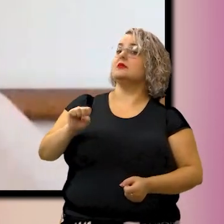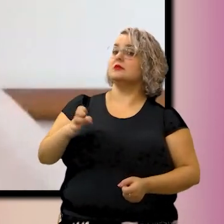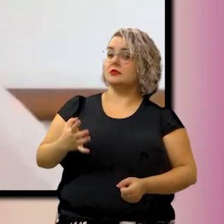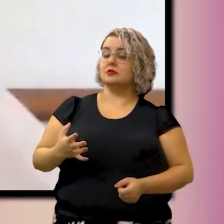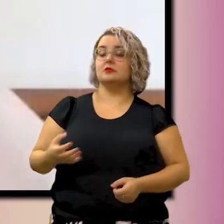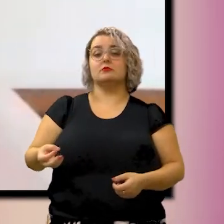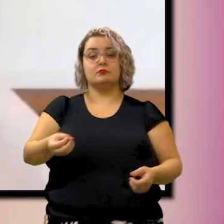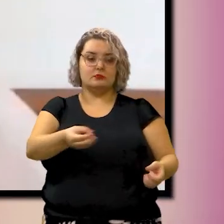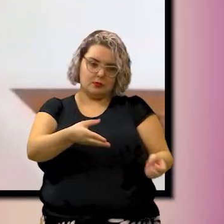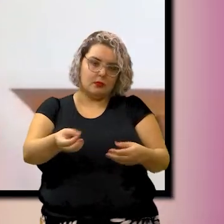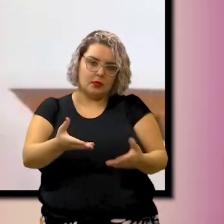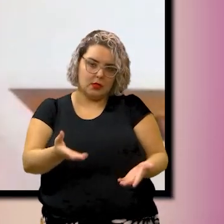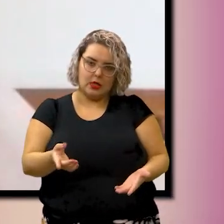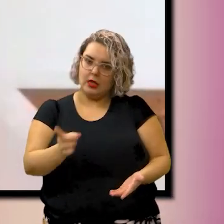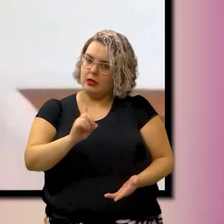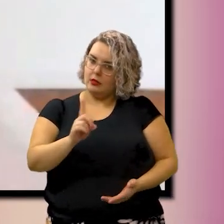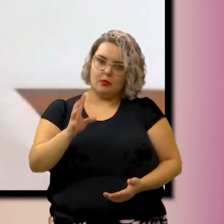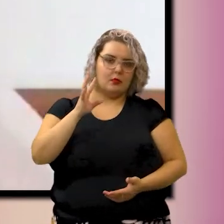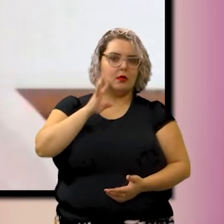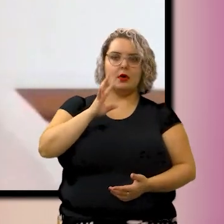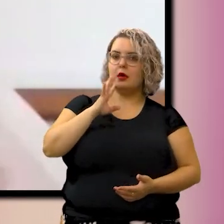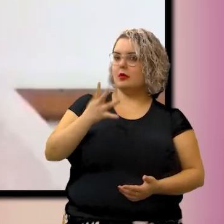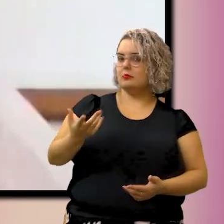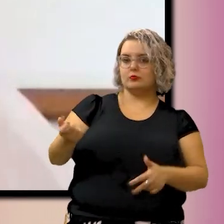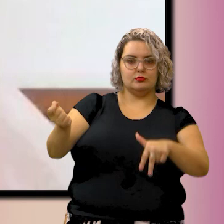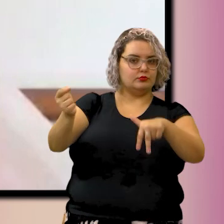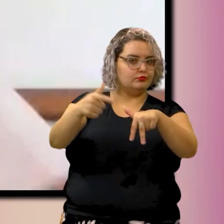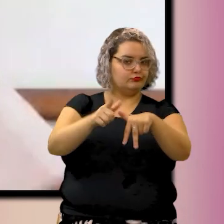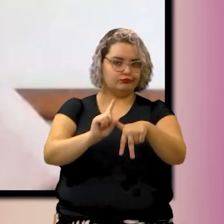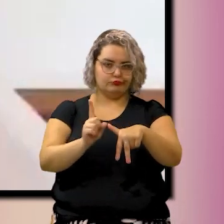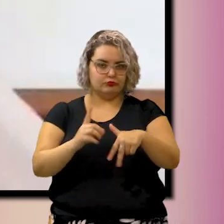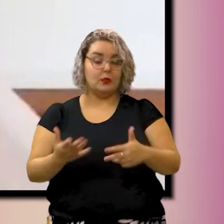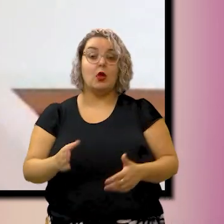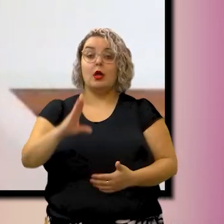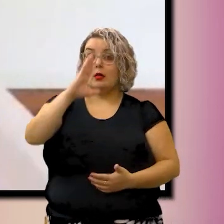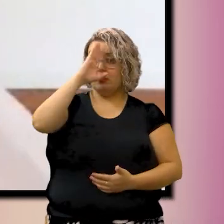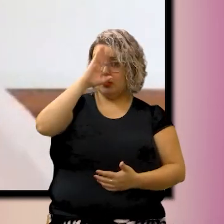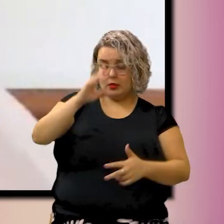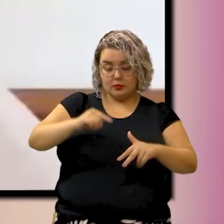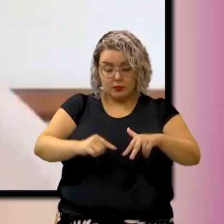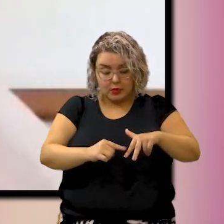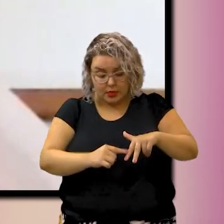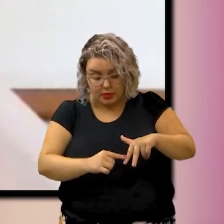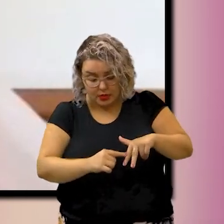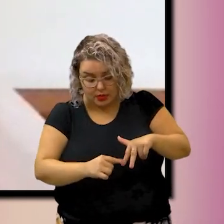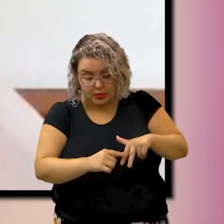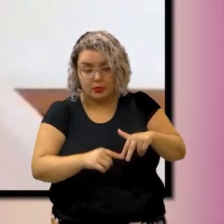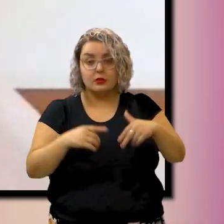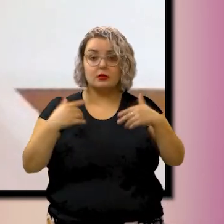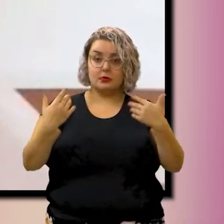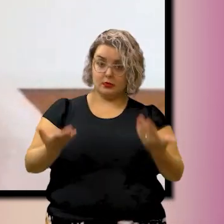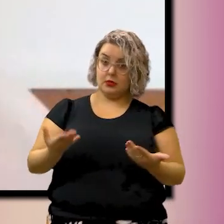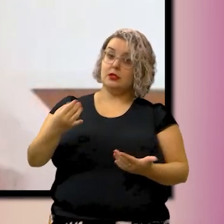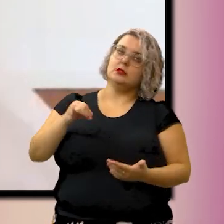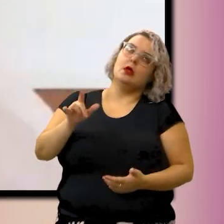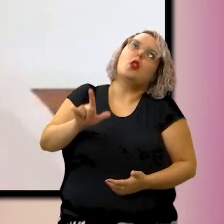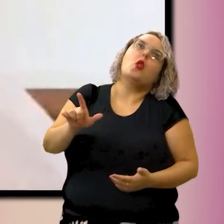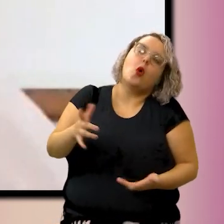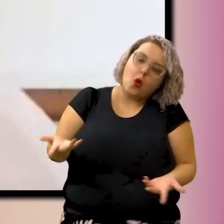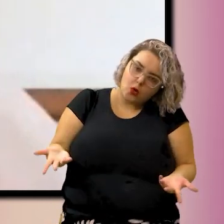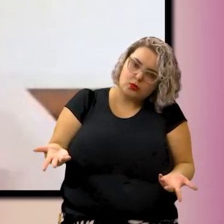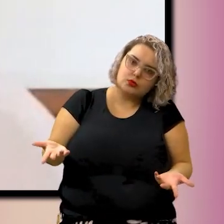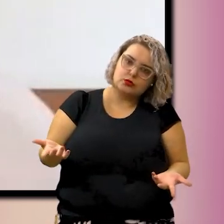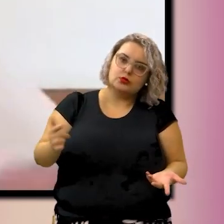para varizes recente, não é interessante você fazer uma exposição solar, né? Principalmente na região das pernas.